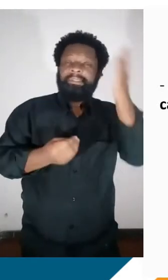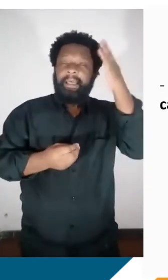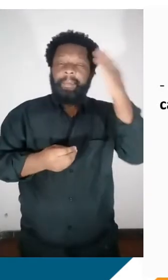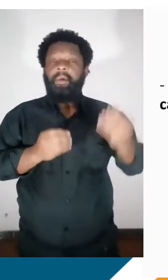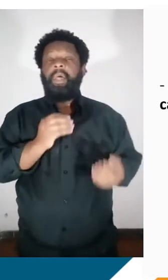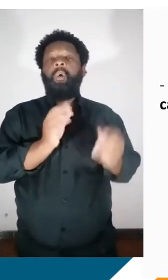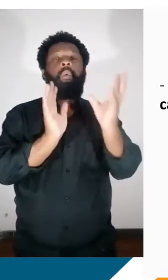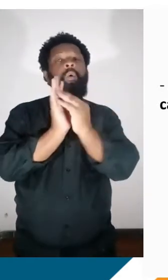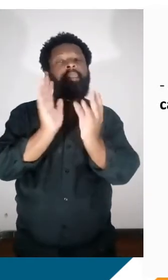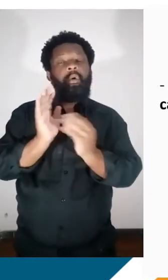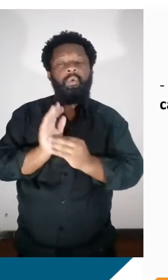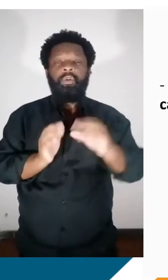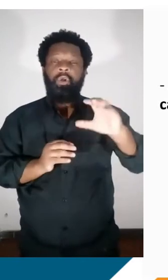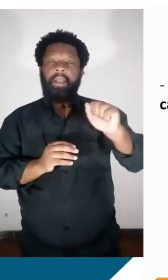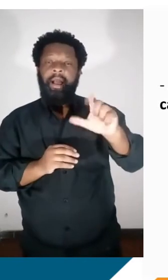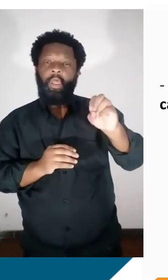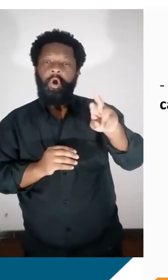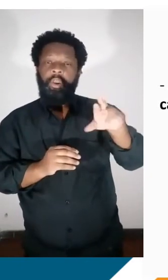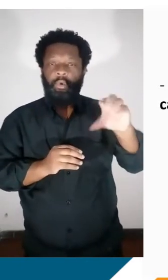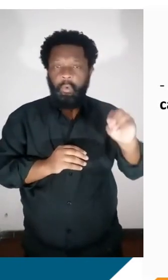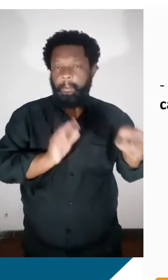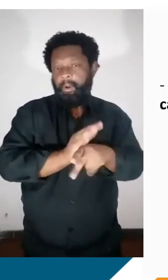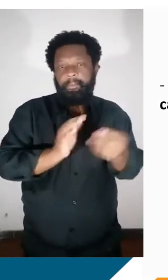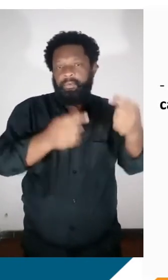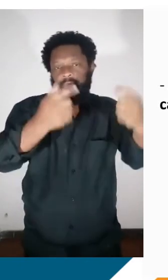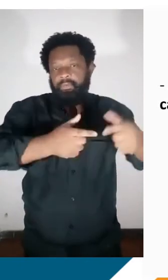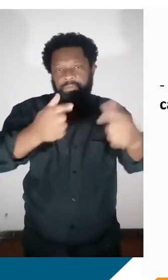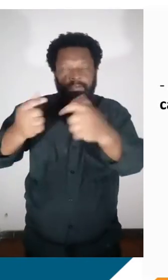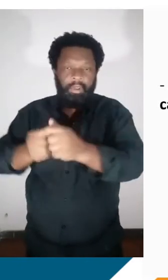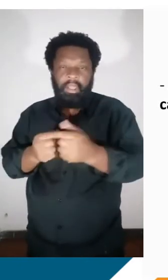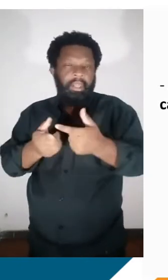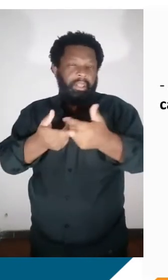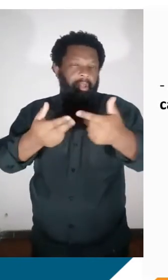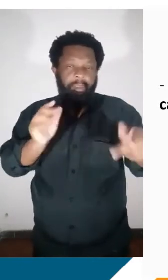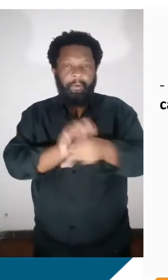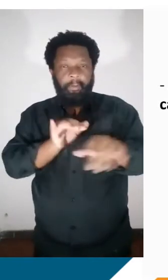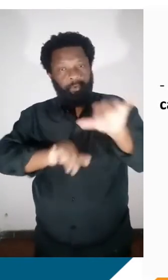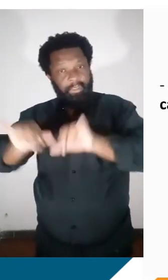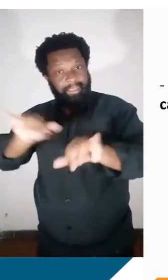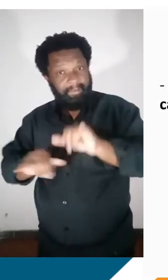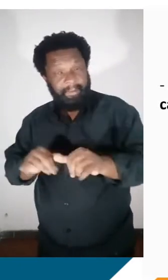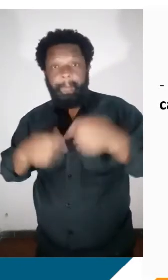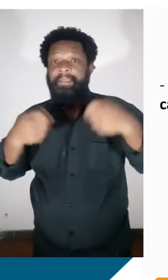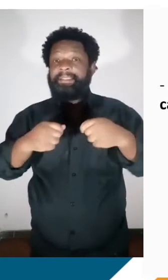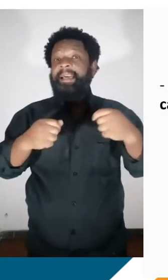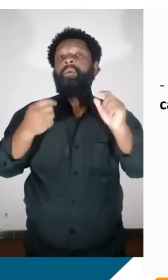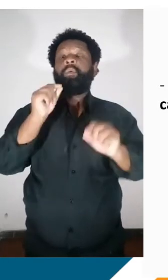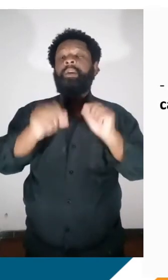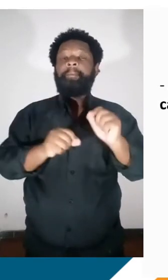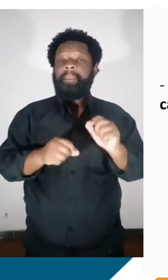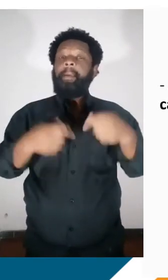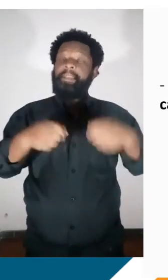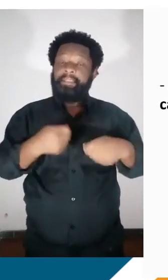conteúdo calórico de um sistema, ou seja, o conteúdo calórico de espécies químicas, dos reagentes e dos produtos, a gente